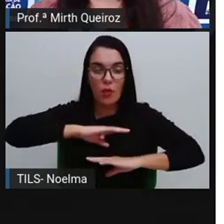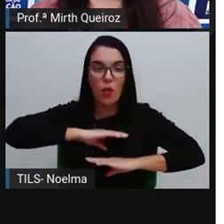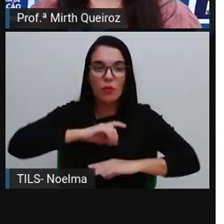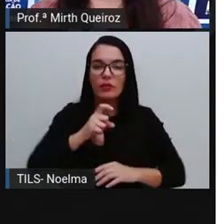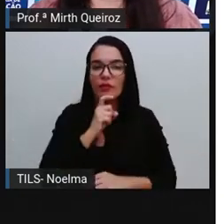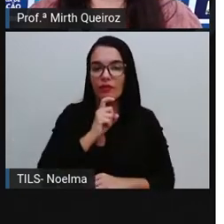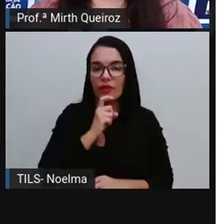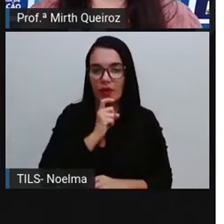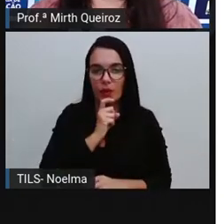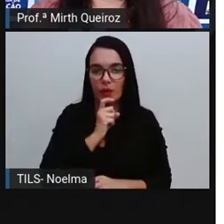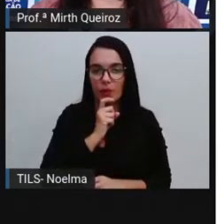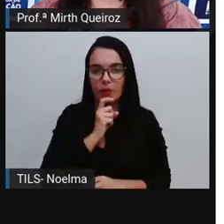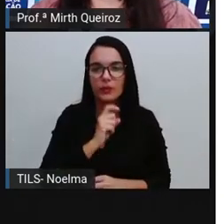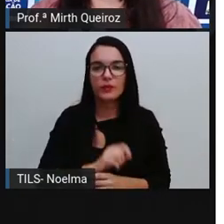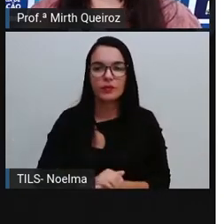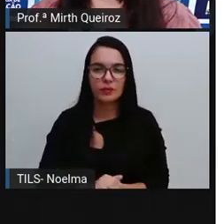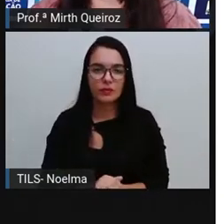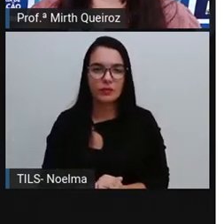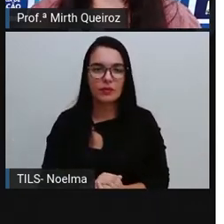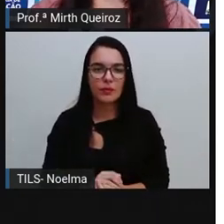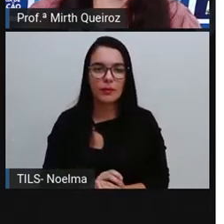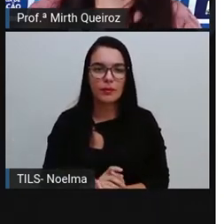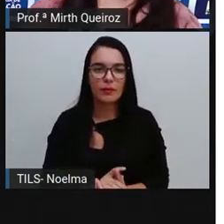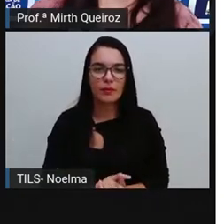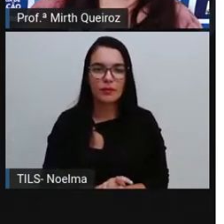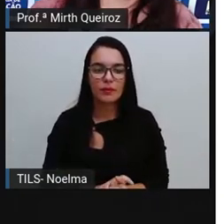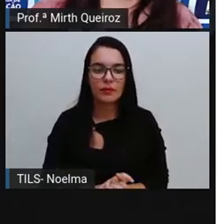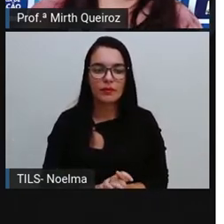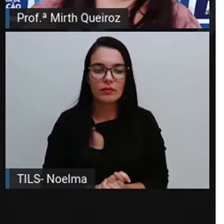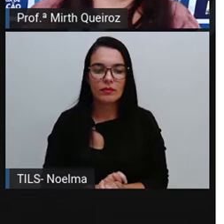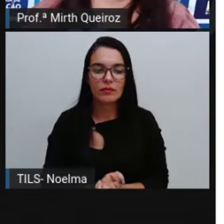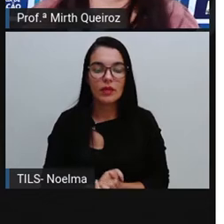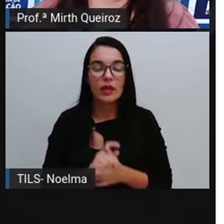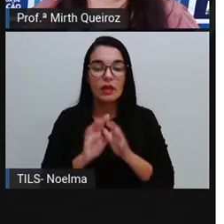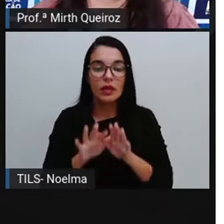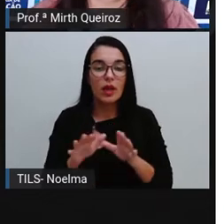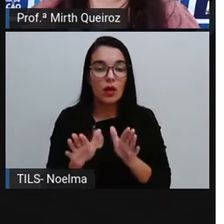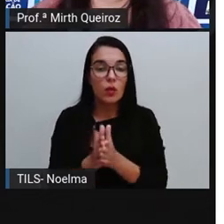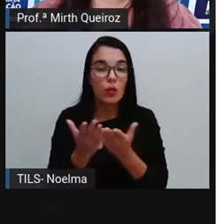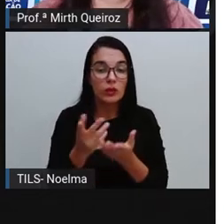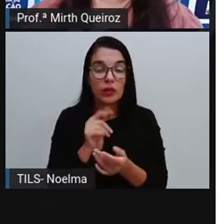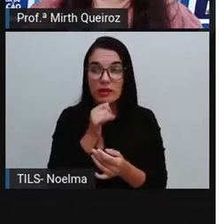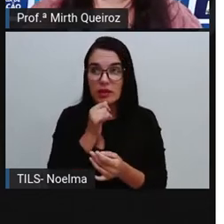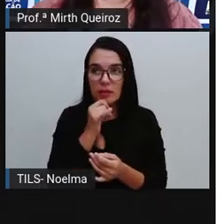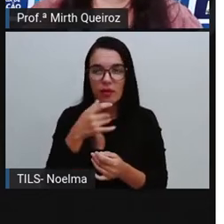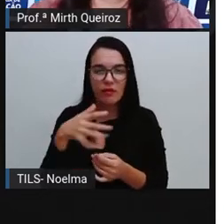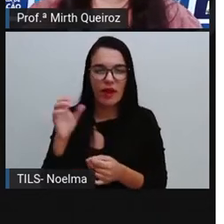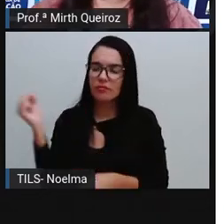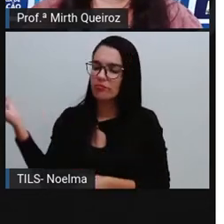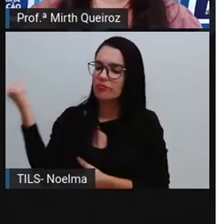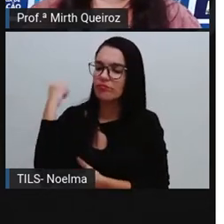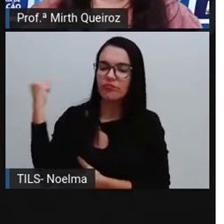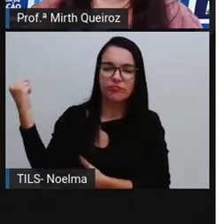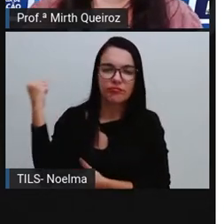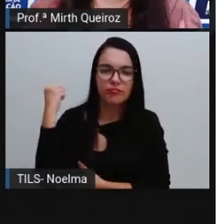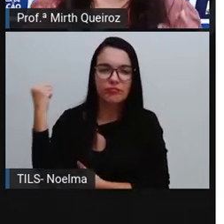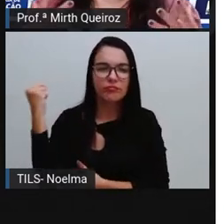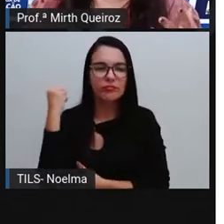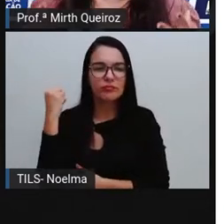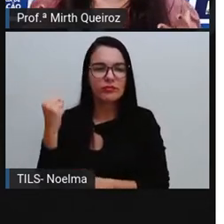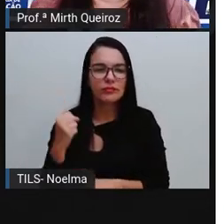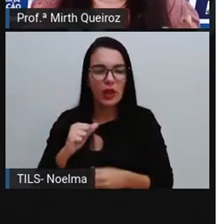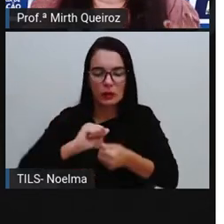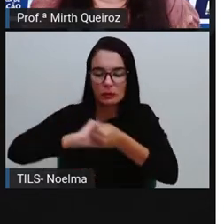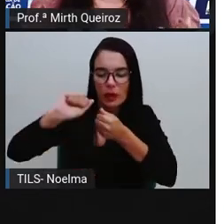vem para esfriar o nosso corpo. Note que quando a gente vai fazer uma atividade física mais intensa, a gente